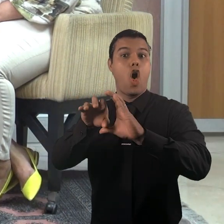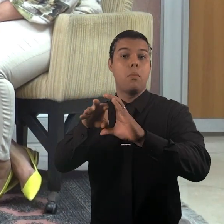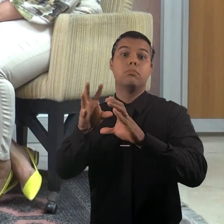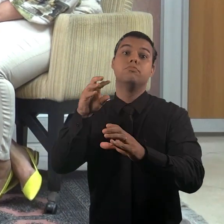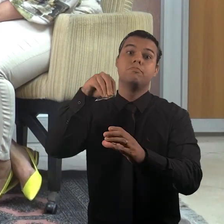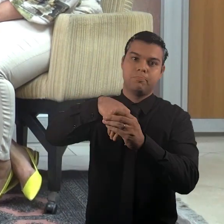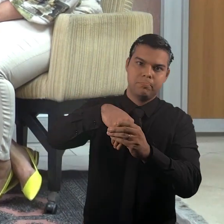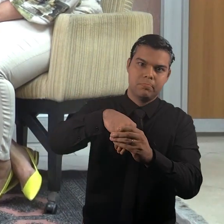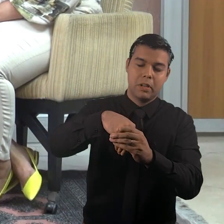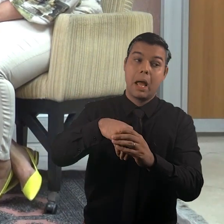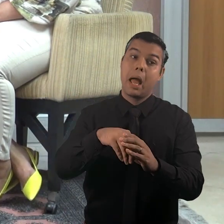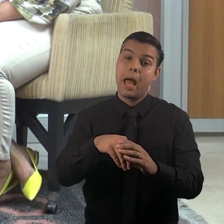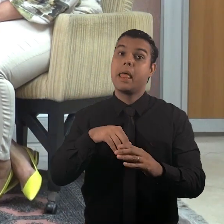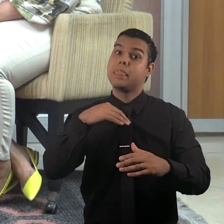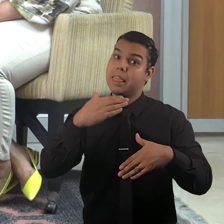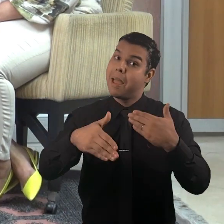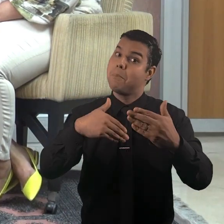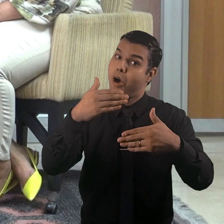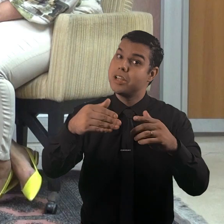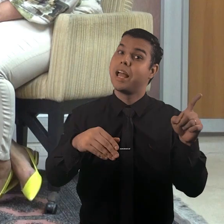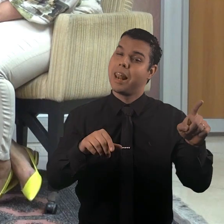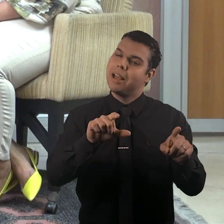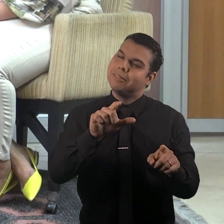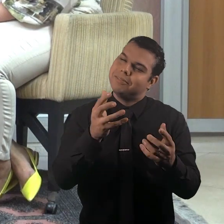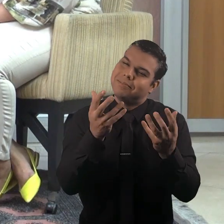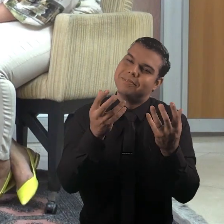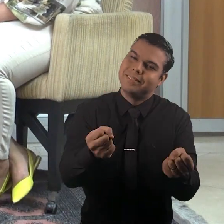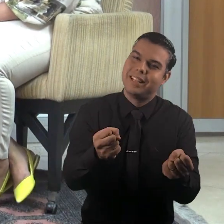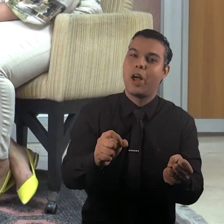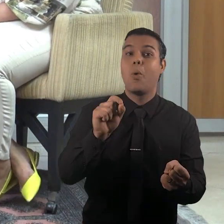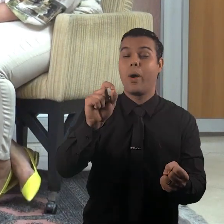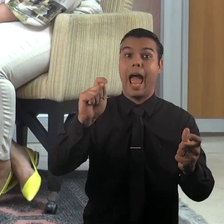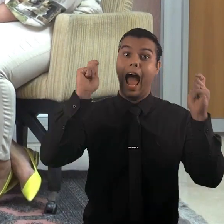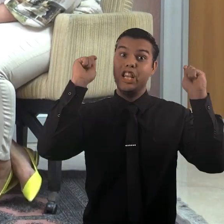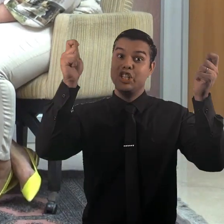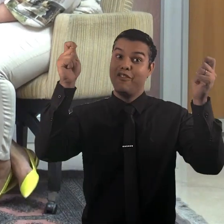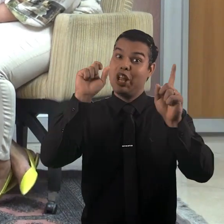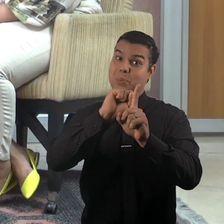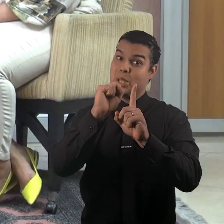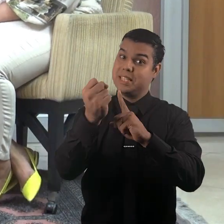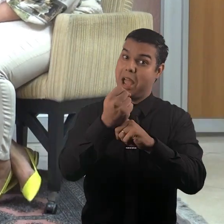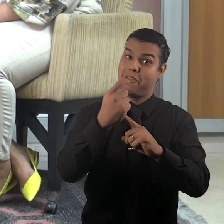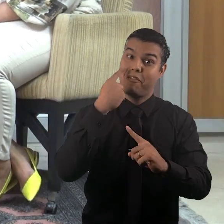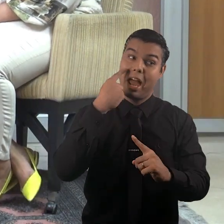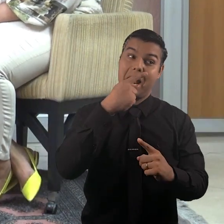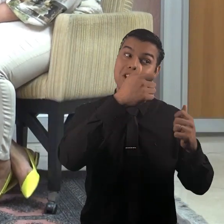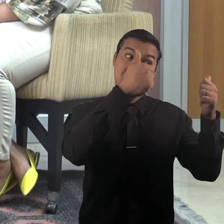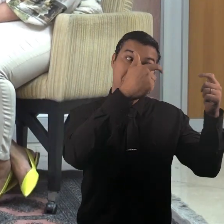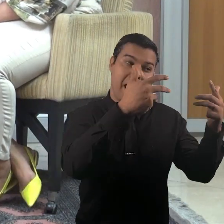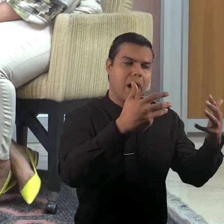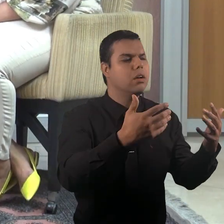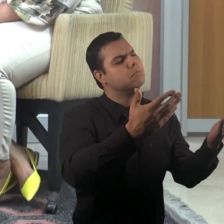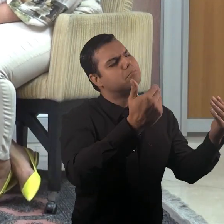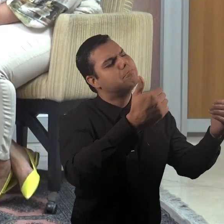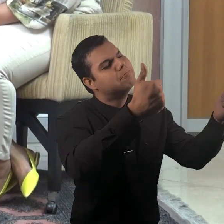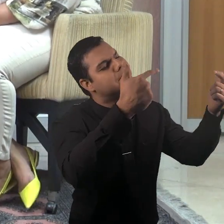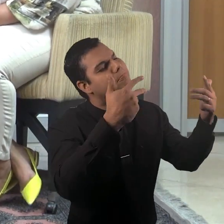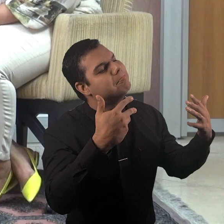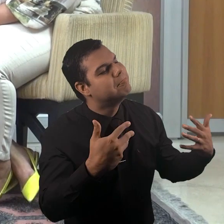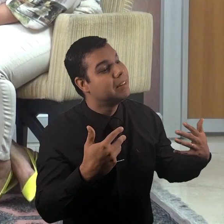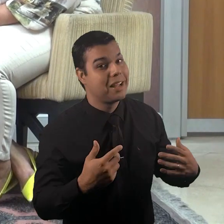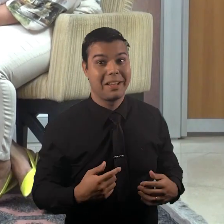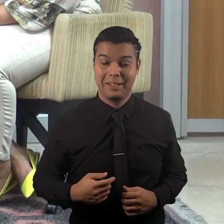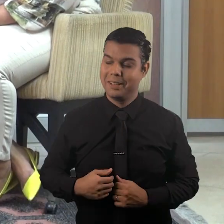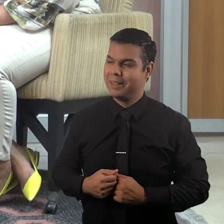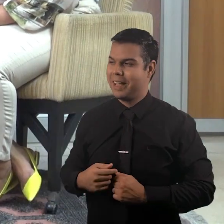Depois, decidiu entrar, será que decidiu? Ela vai explicar, para o ativismo social. Conta para nós como foi essa virada na sua vida. Na verdade, a gente